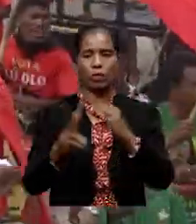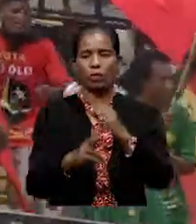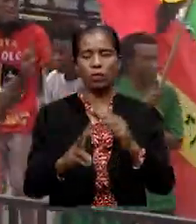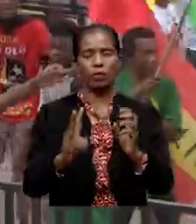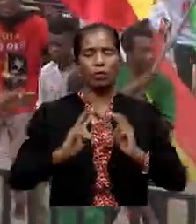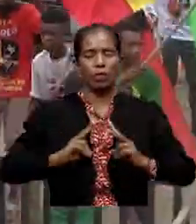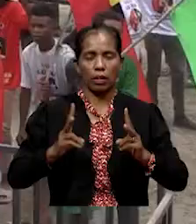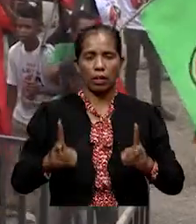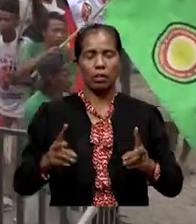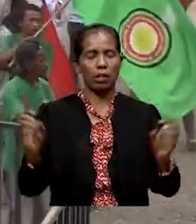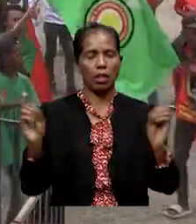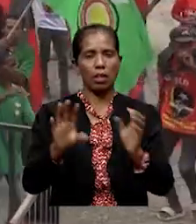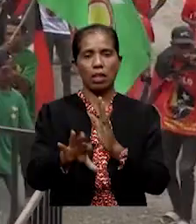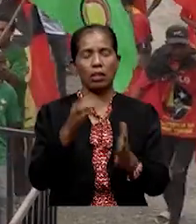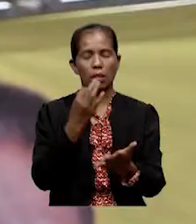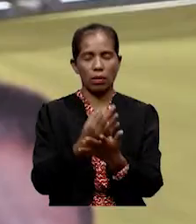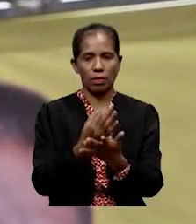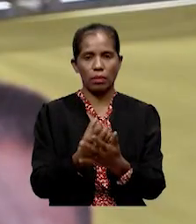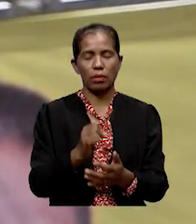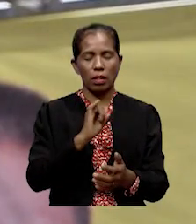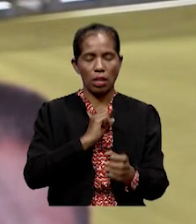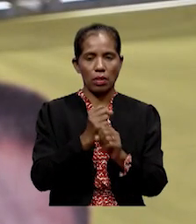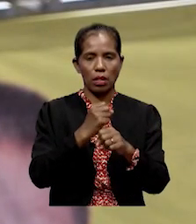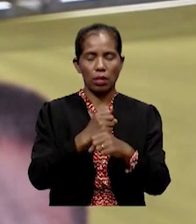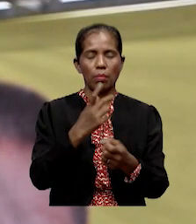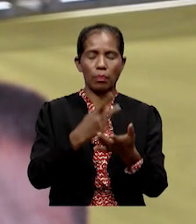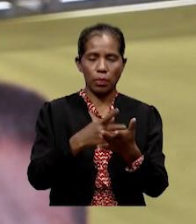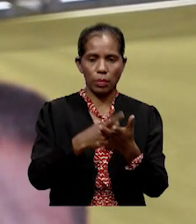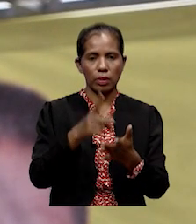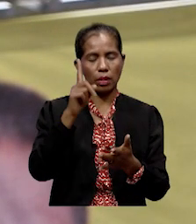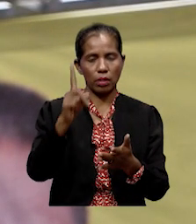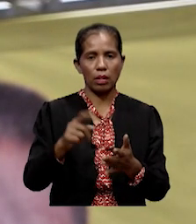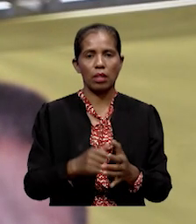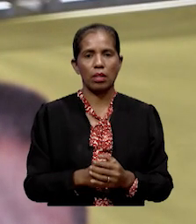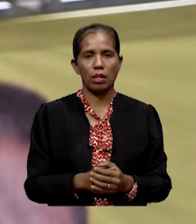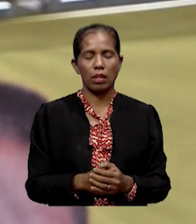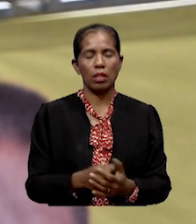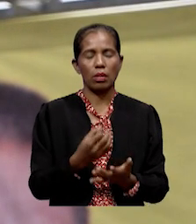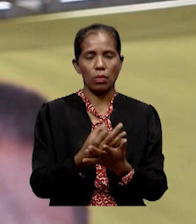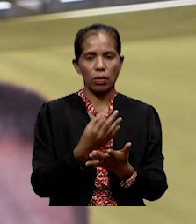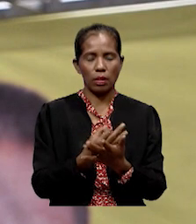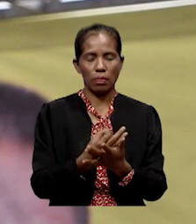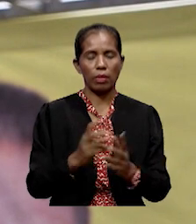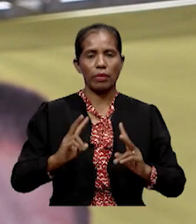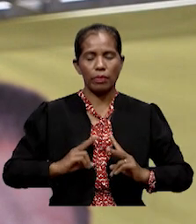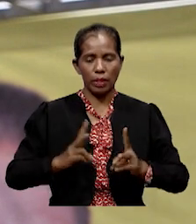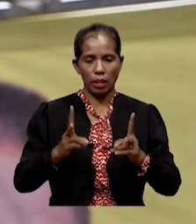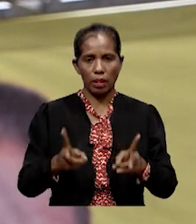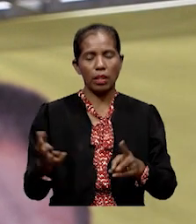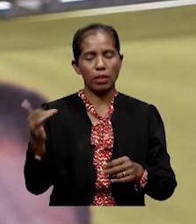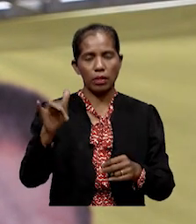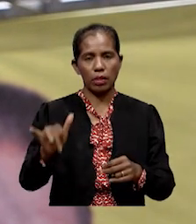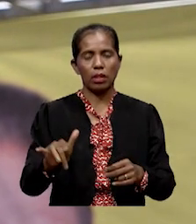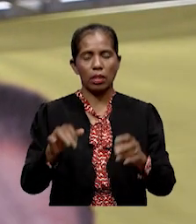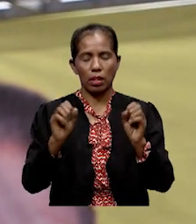osan 13º. Hau mak halou tam proposta ida, deha pensão para veterano sira, pensão para veterano sira